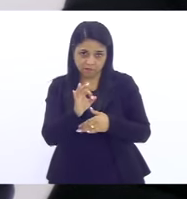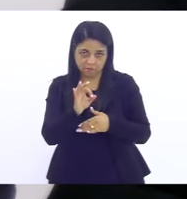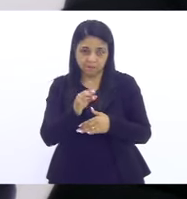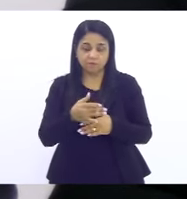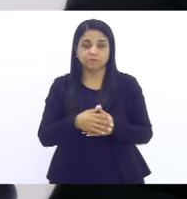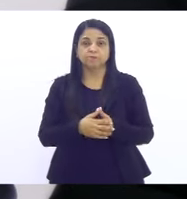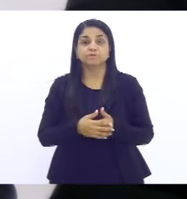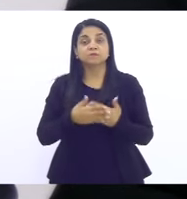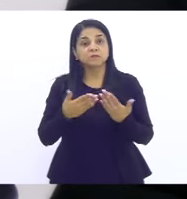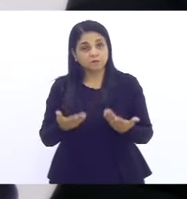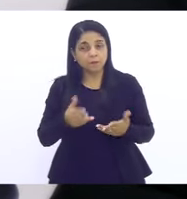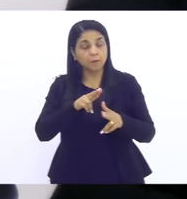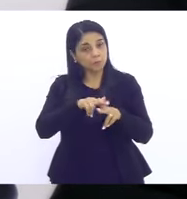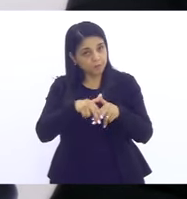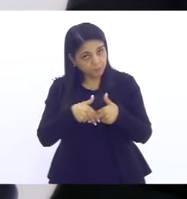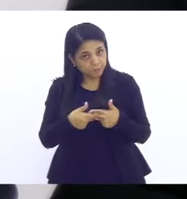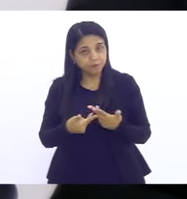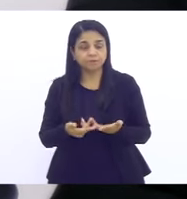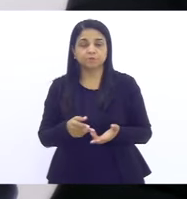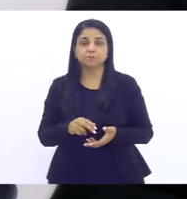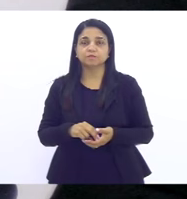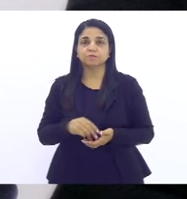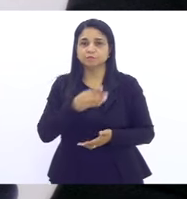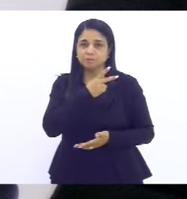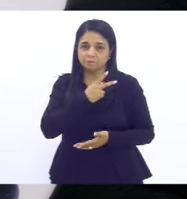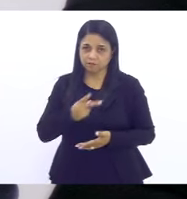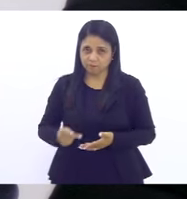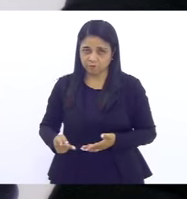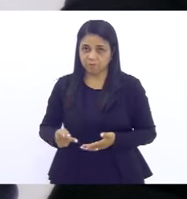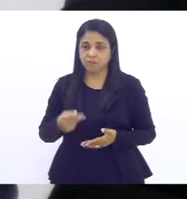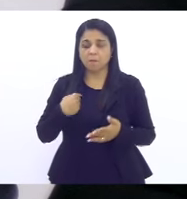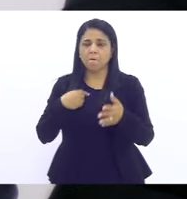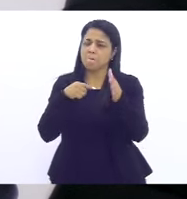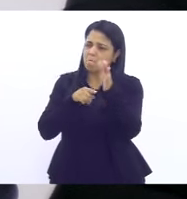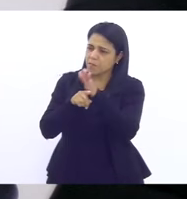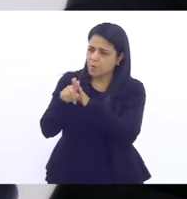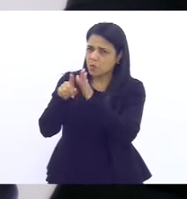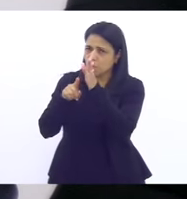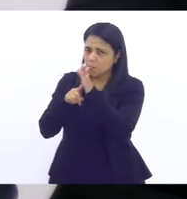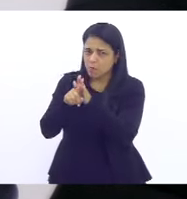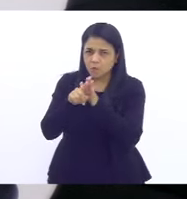Por esses motivos, senhor presidente, em vez de ficar fazendo perguntas que